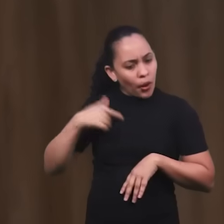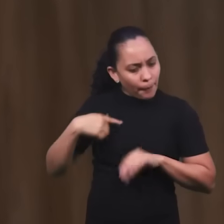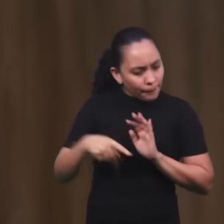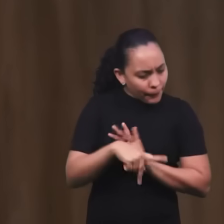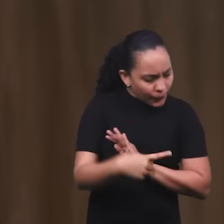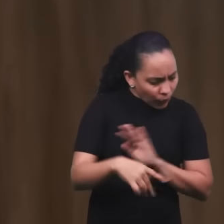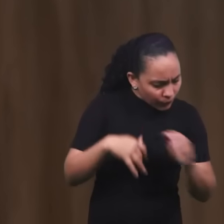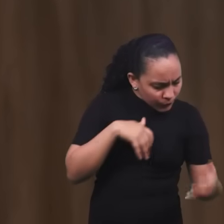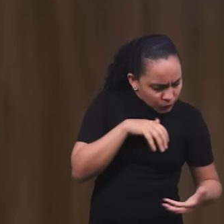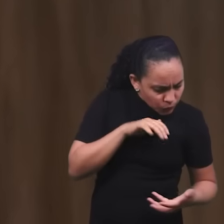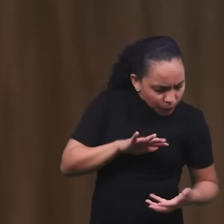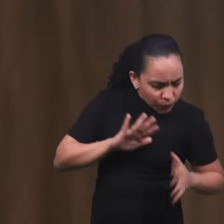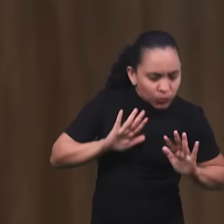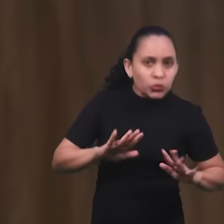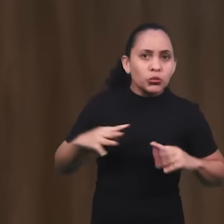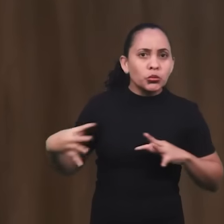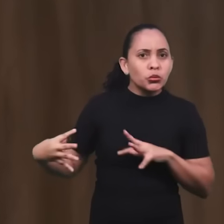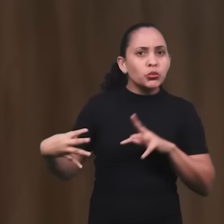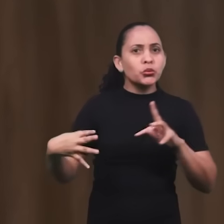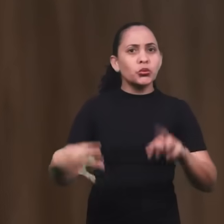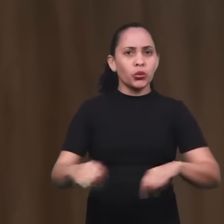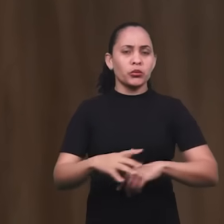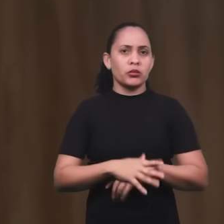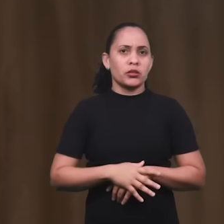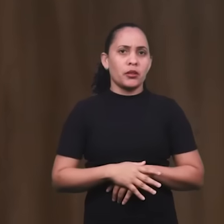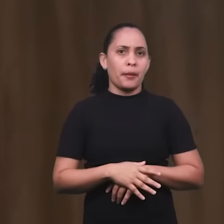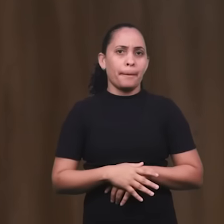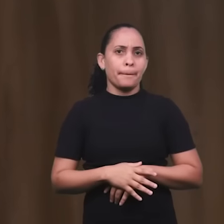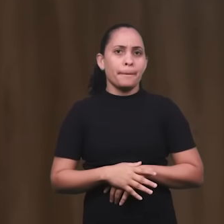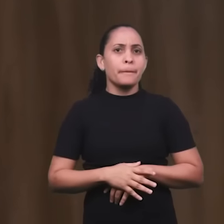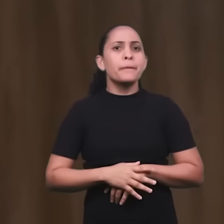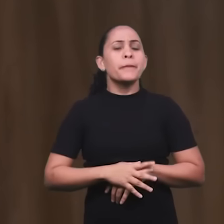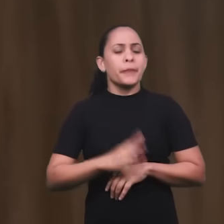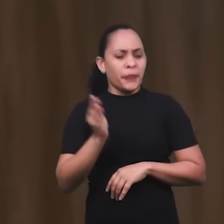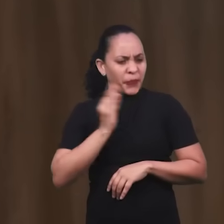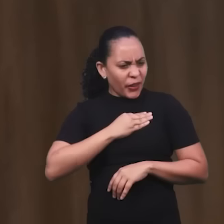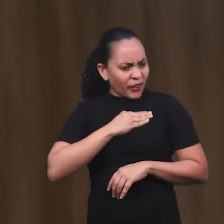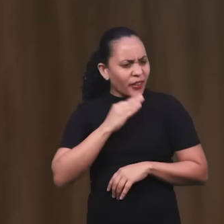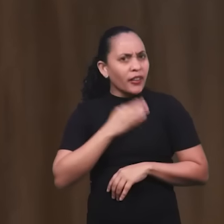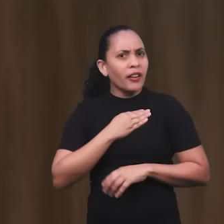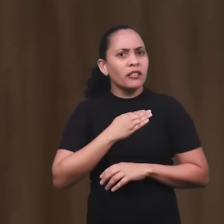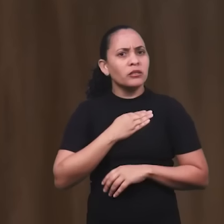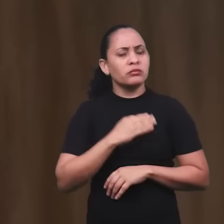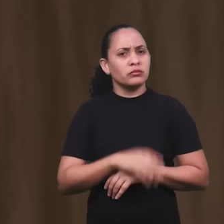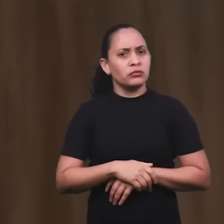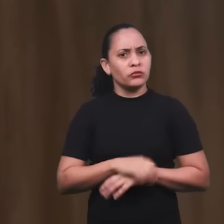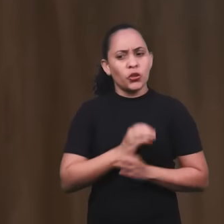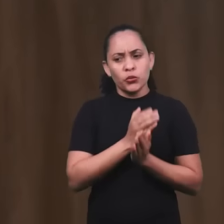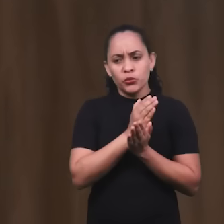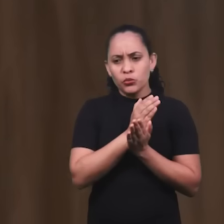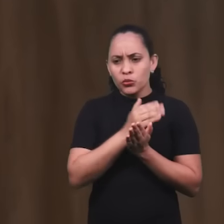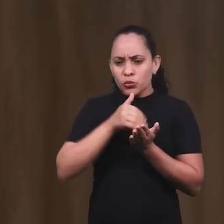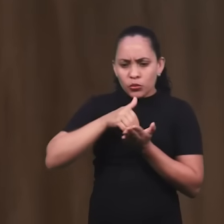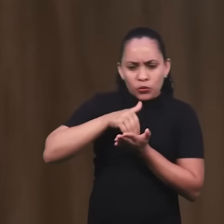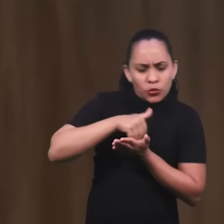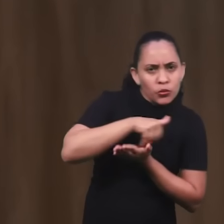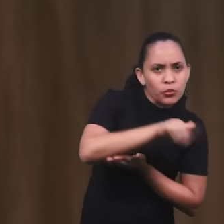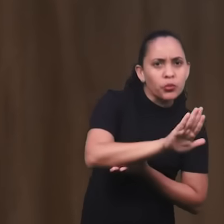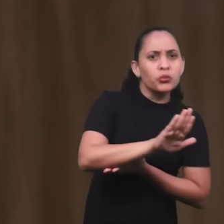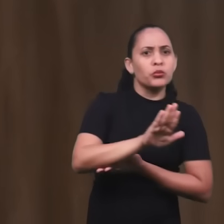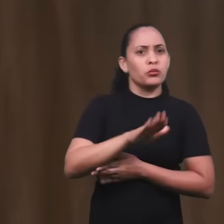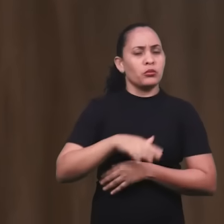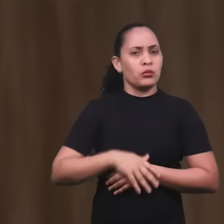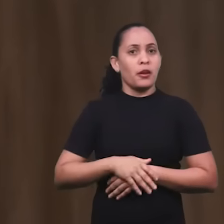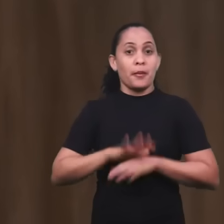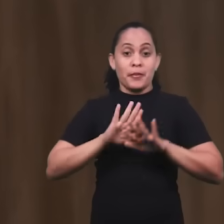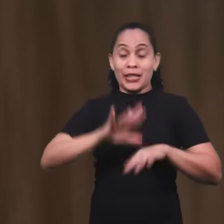mundo. E a palavra diz que todos pecaram e todos foram destituídos da glória de Deus. Mas Jesus veio para